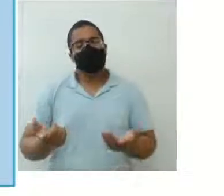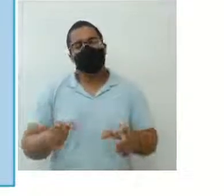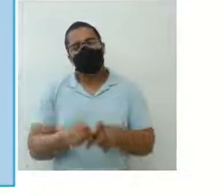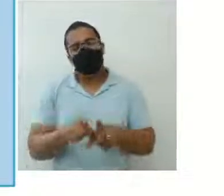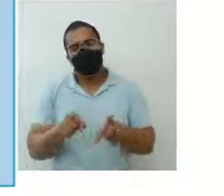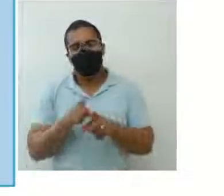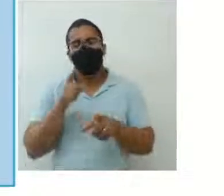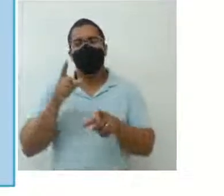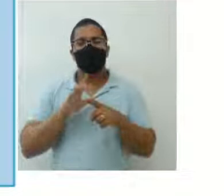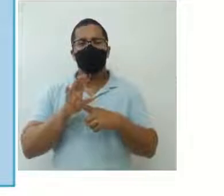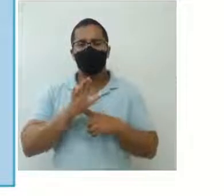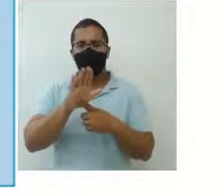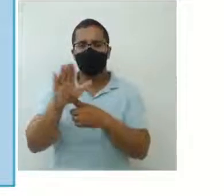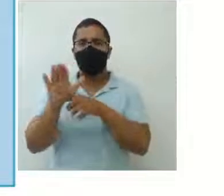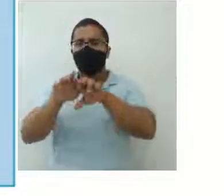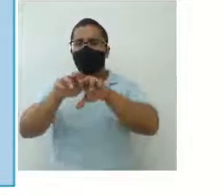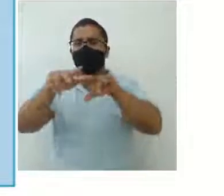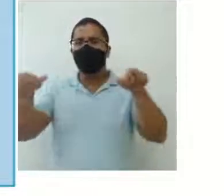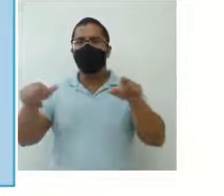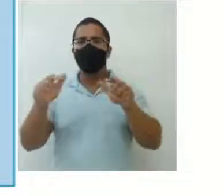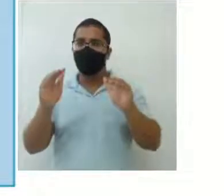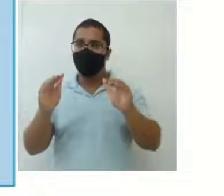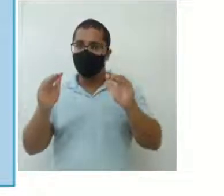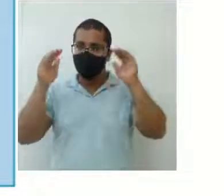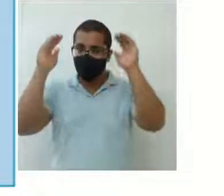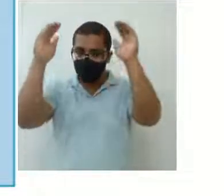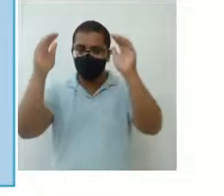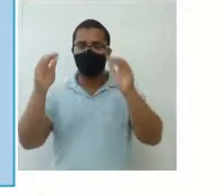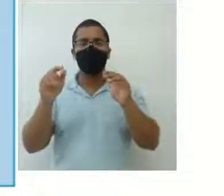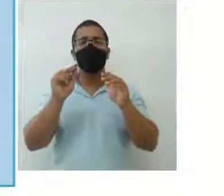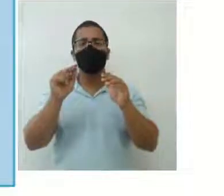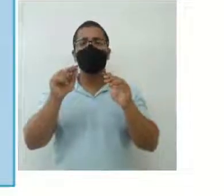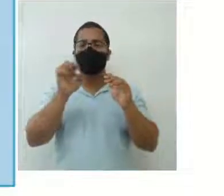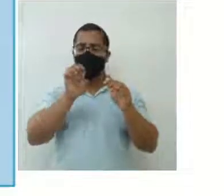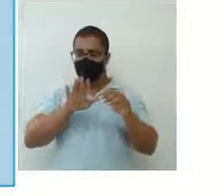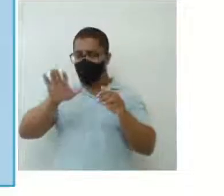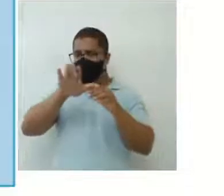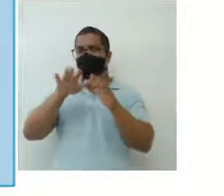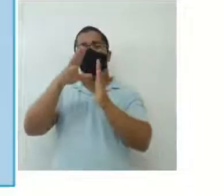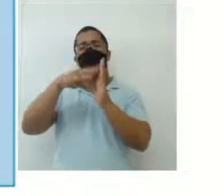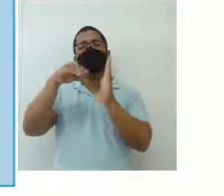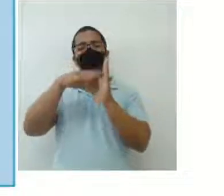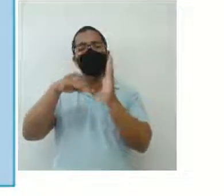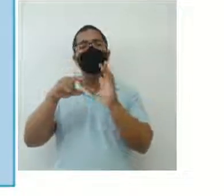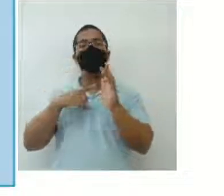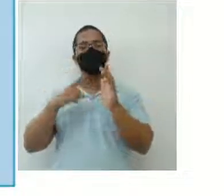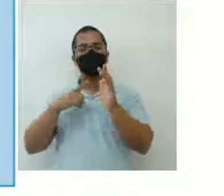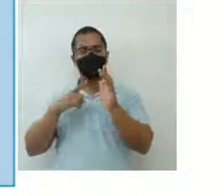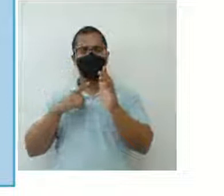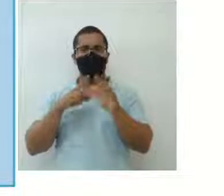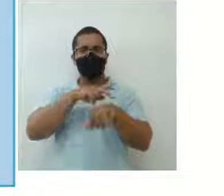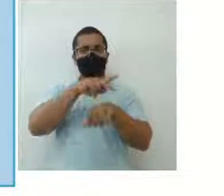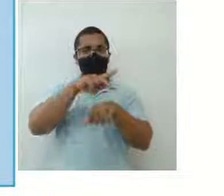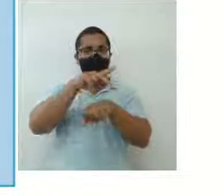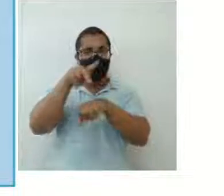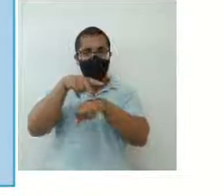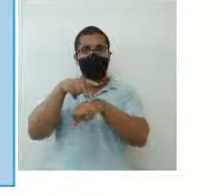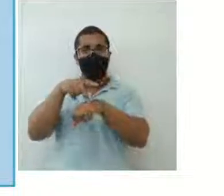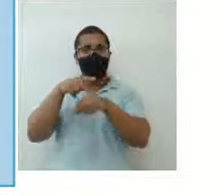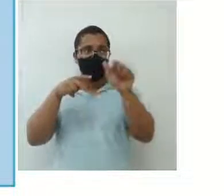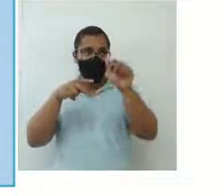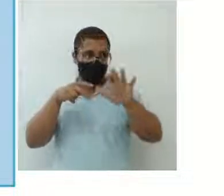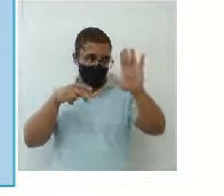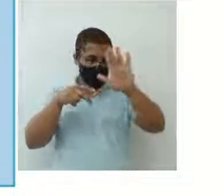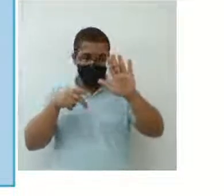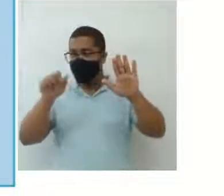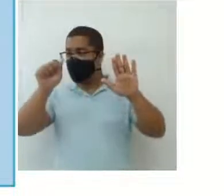iriam promover uma superioridade do modelo europeu, dos países asiáticos e africanos. Evidentemente